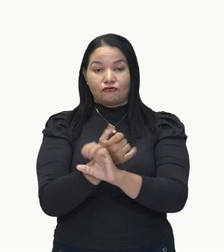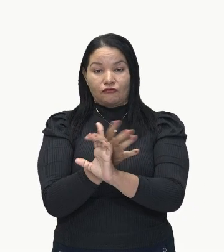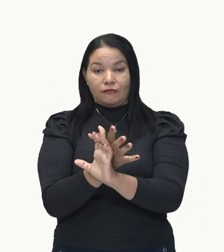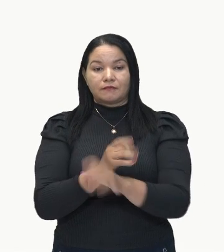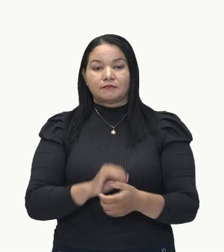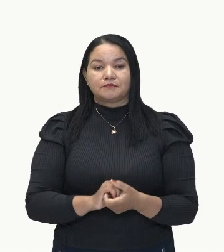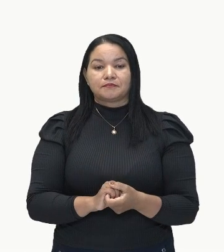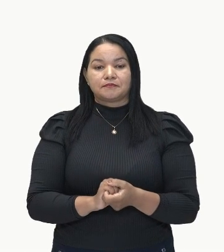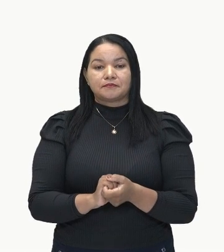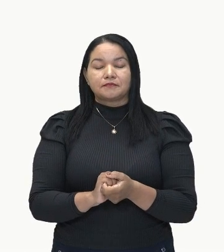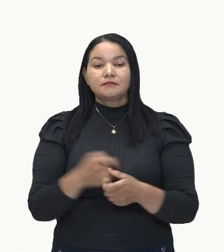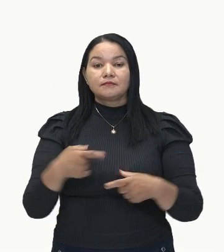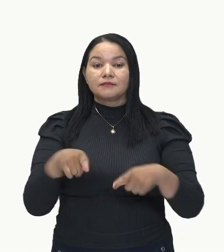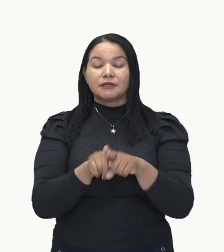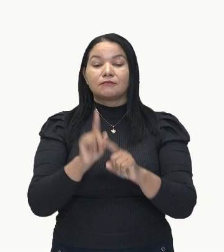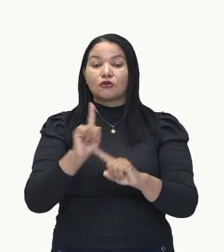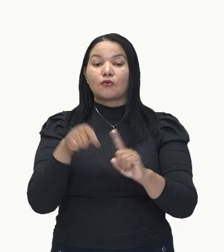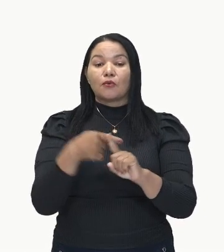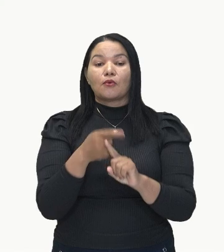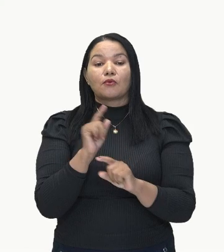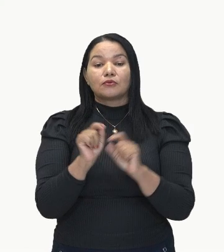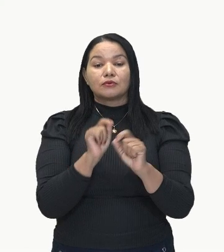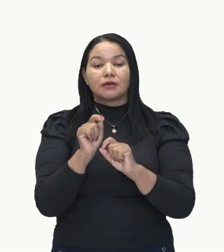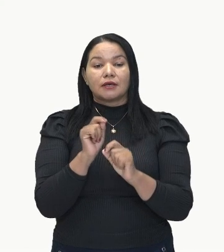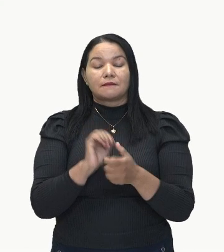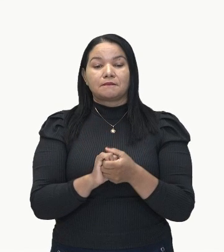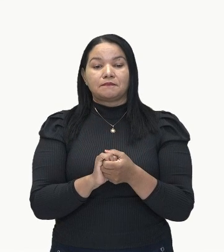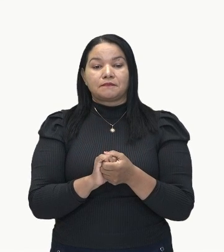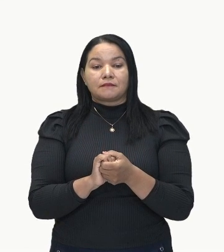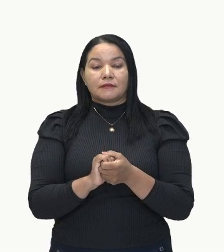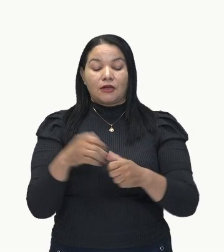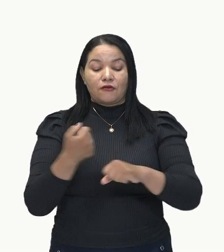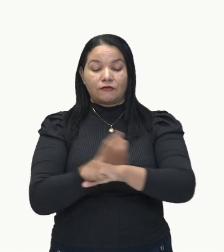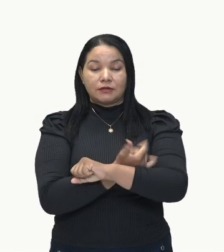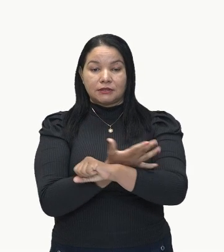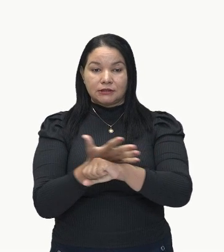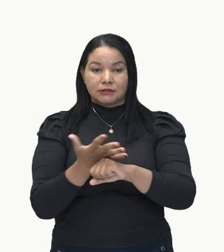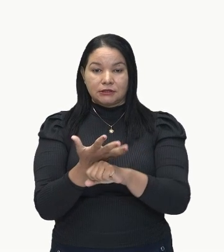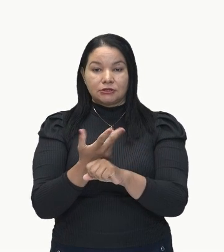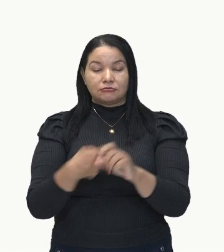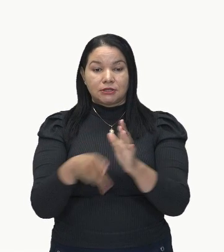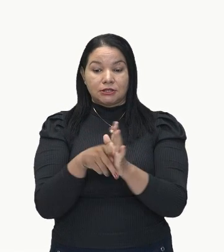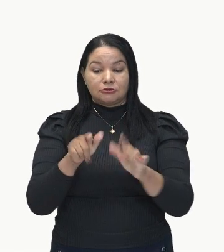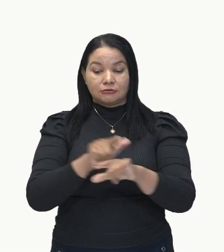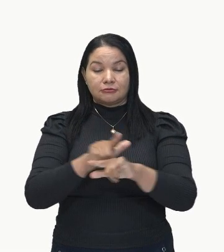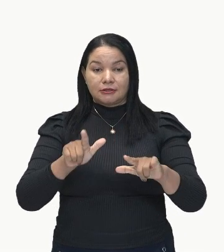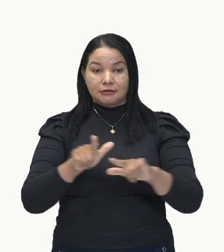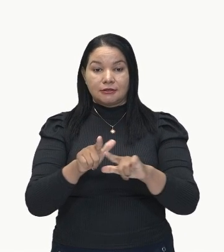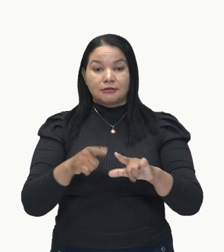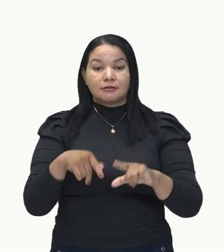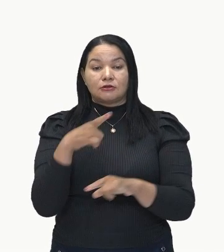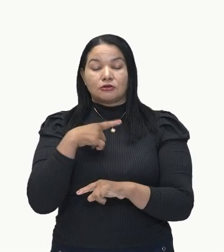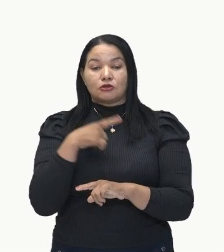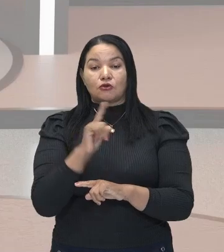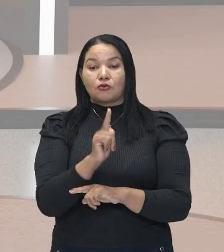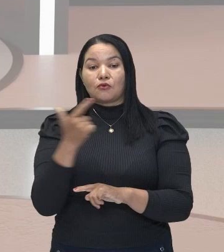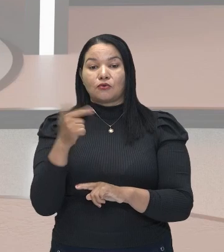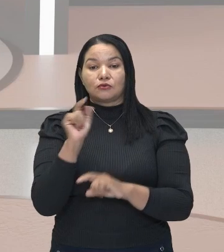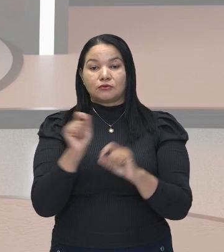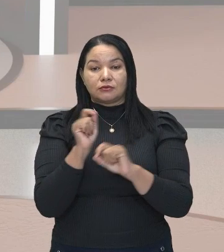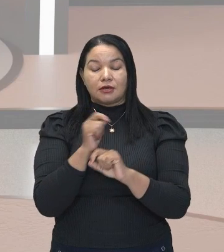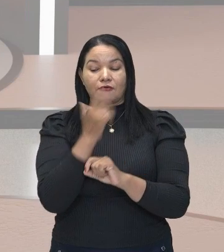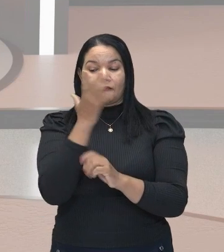Mas, além disso, né, além da vegetação de deserto, também teremos o quê? as